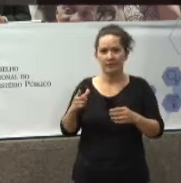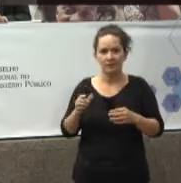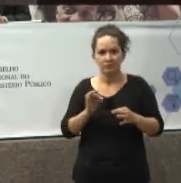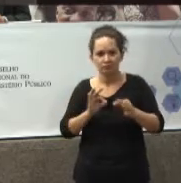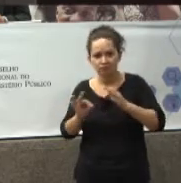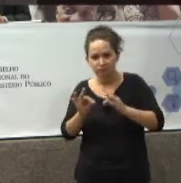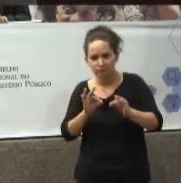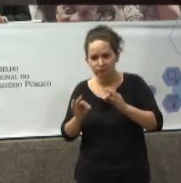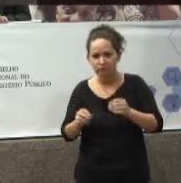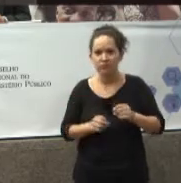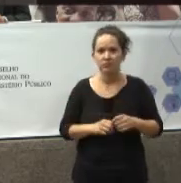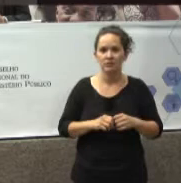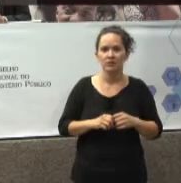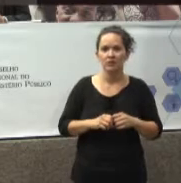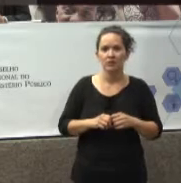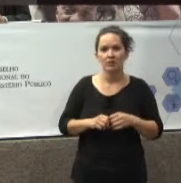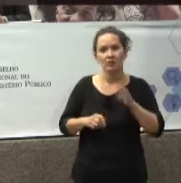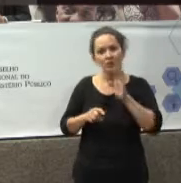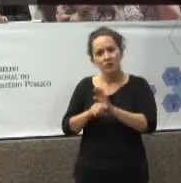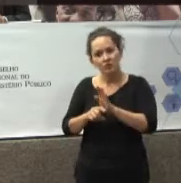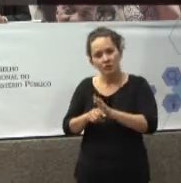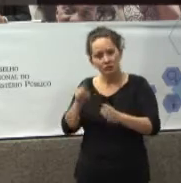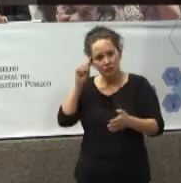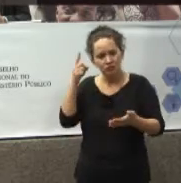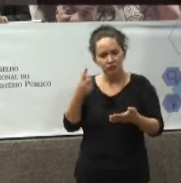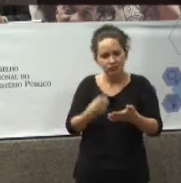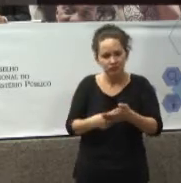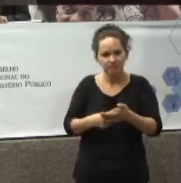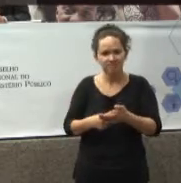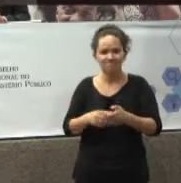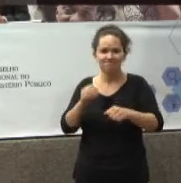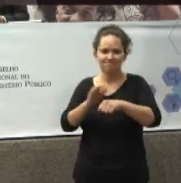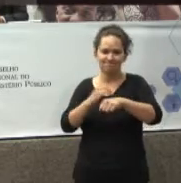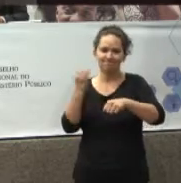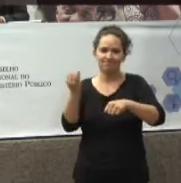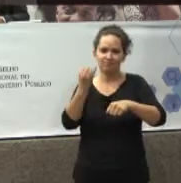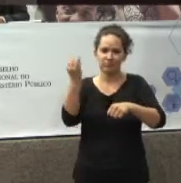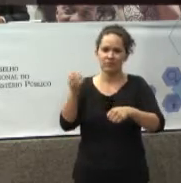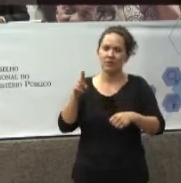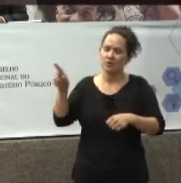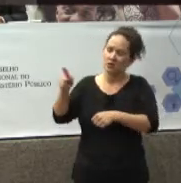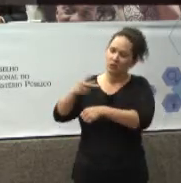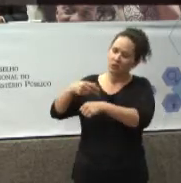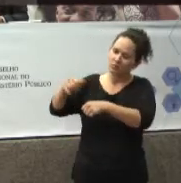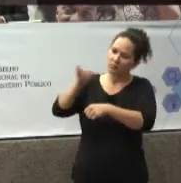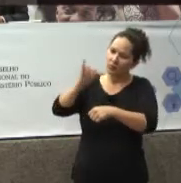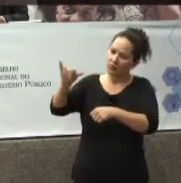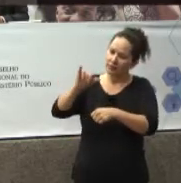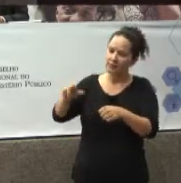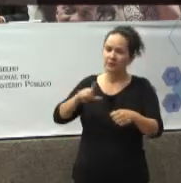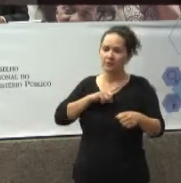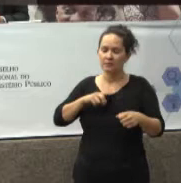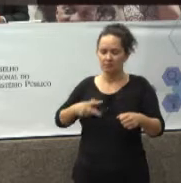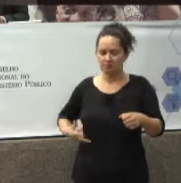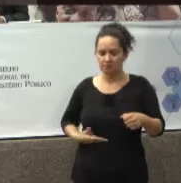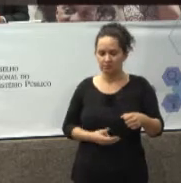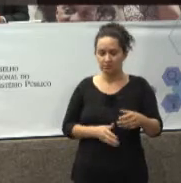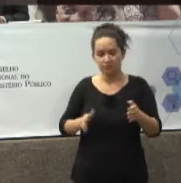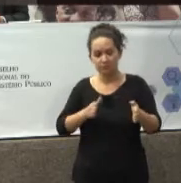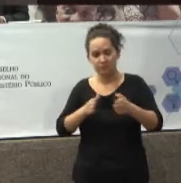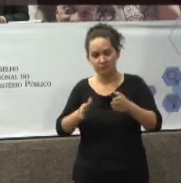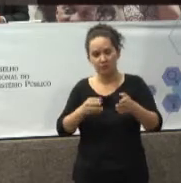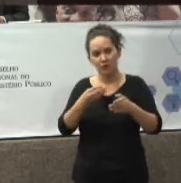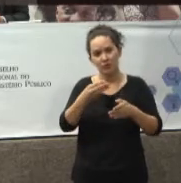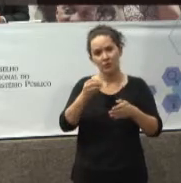a ordem de prioridade médica na itália existem cirurgias esse sem prazo de espera de 30